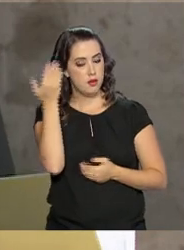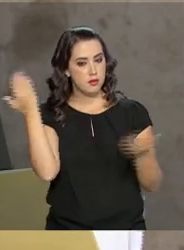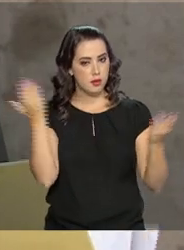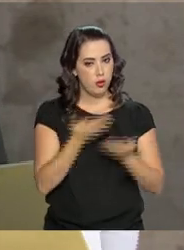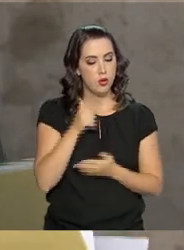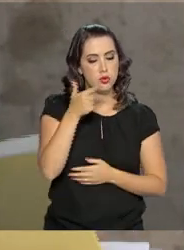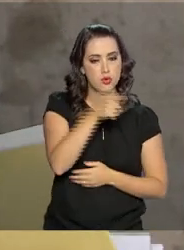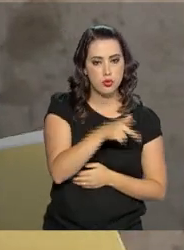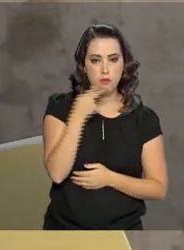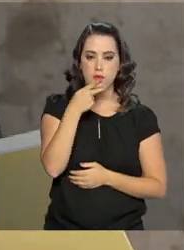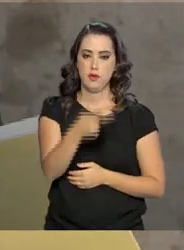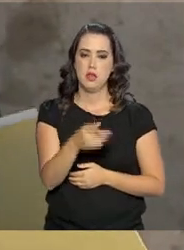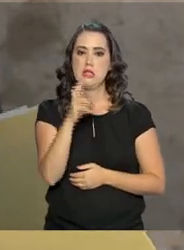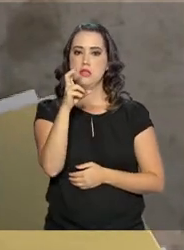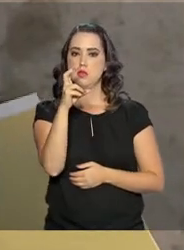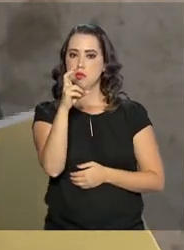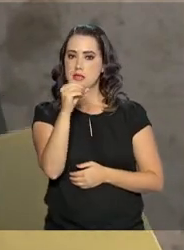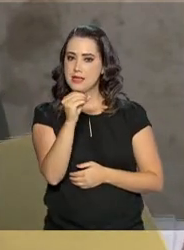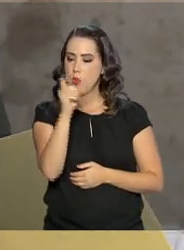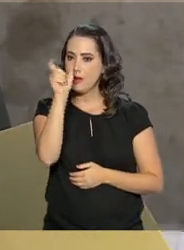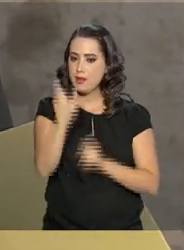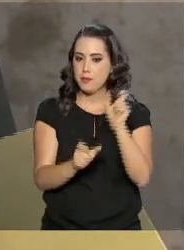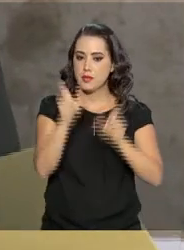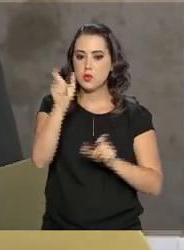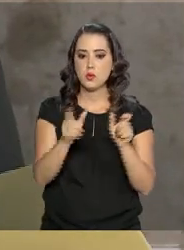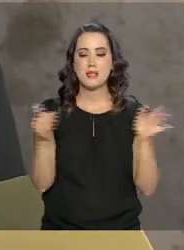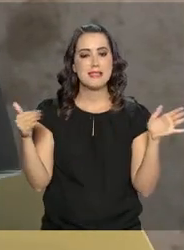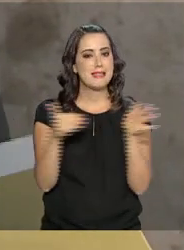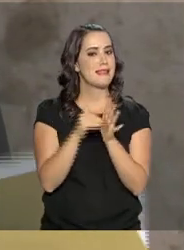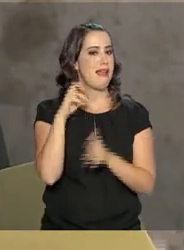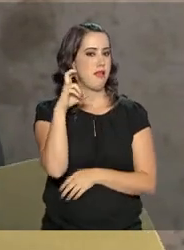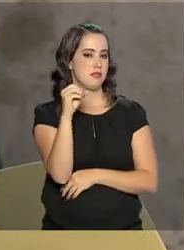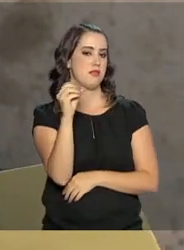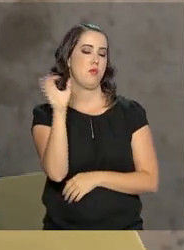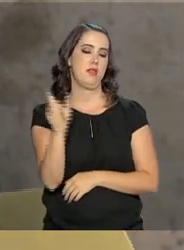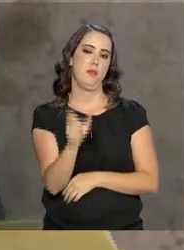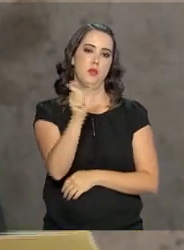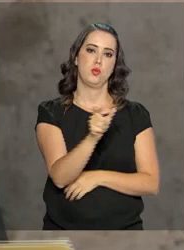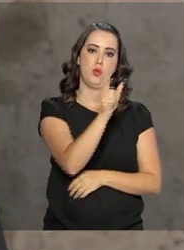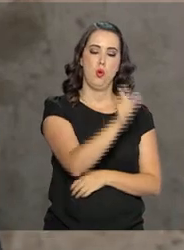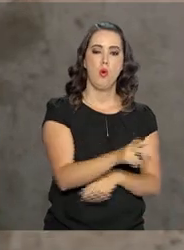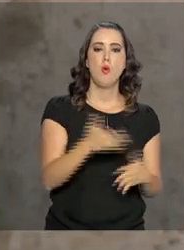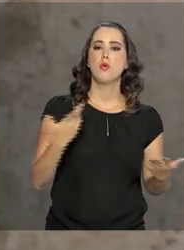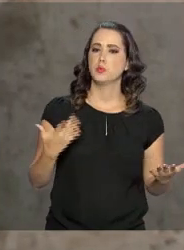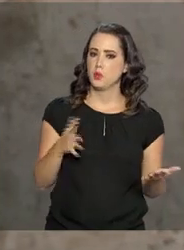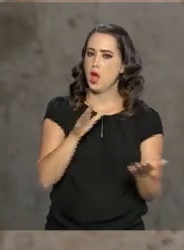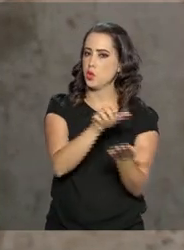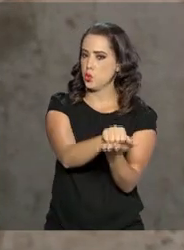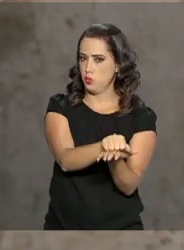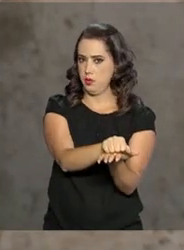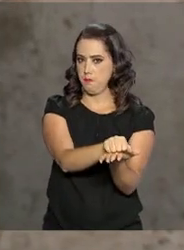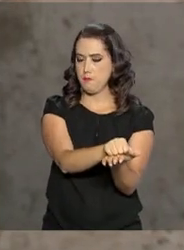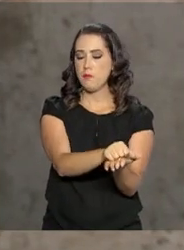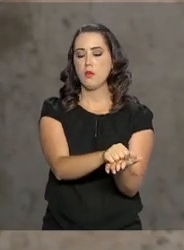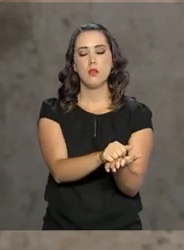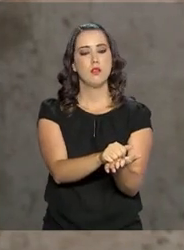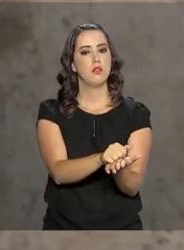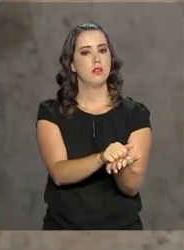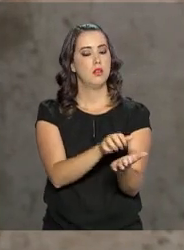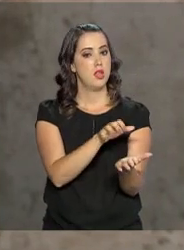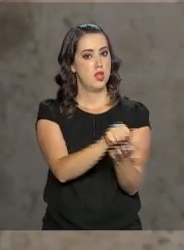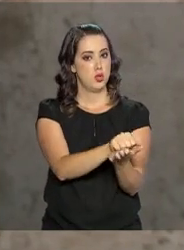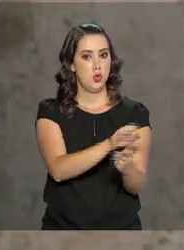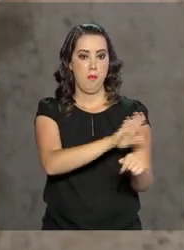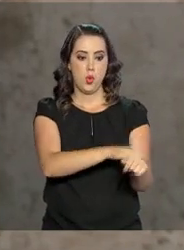ela terá 50 pessoas, até 50 pessoas. Ela toma posse